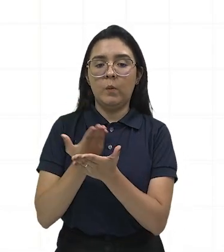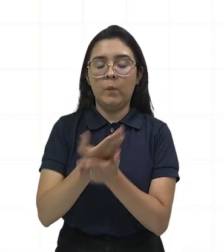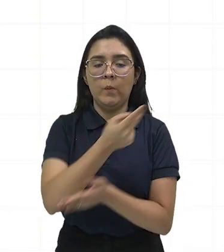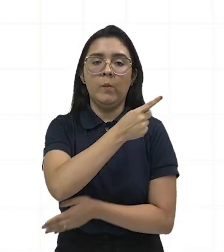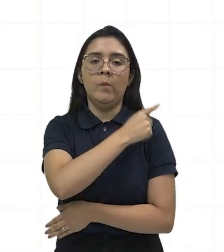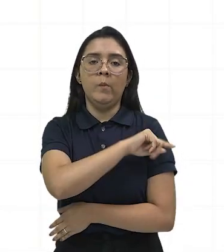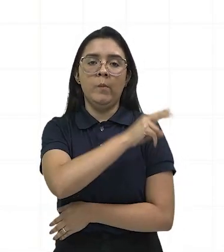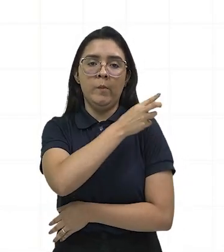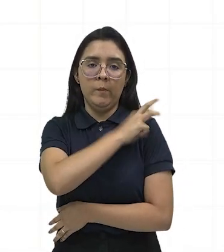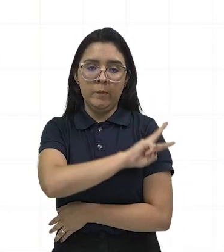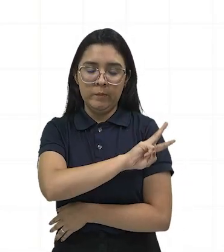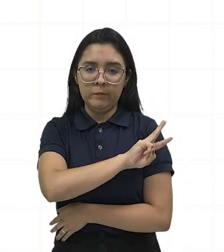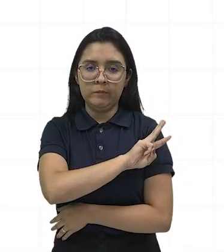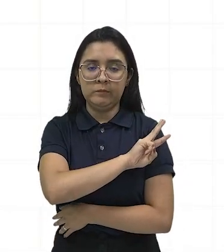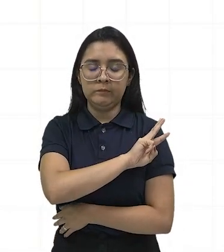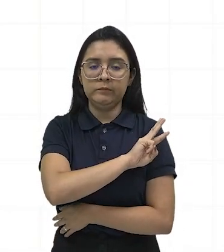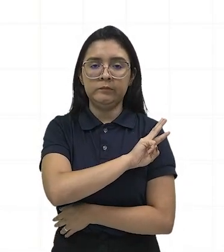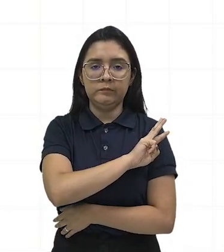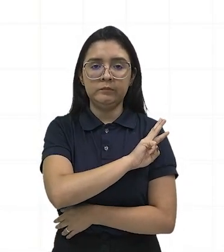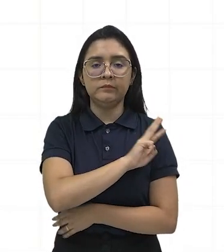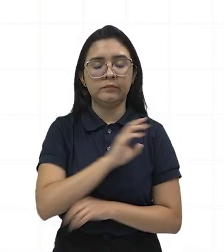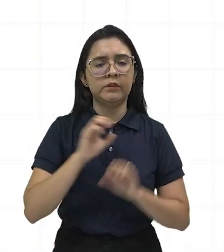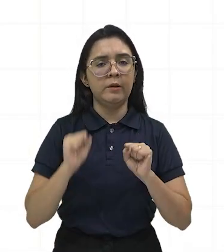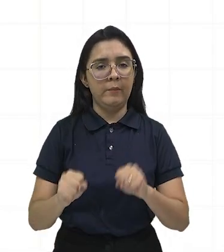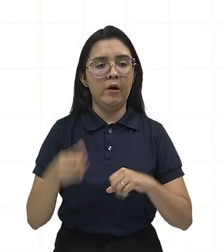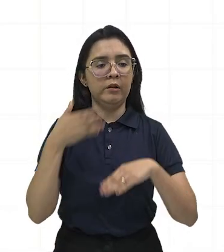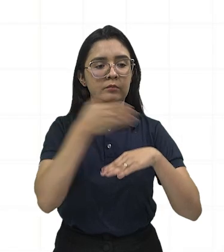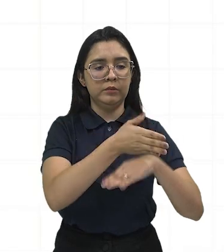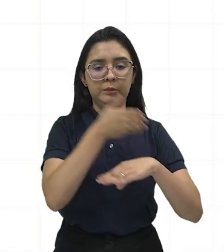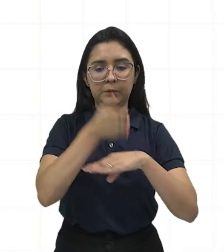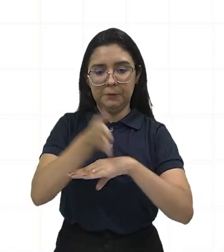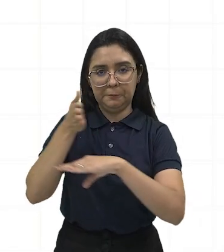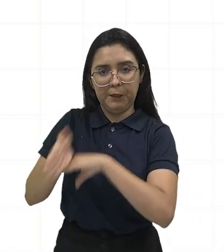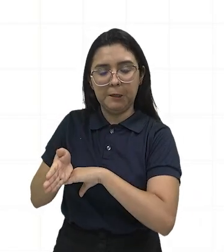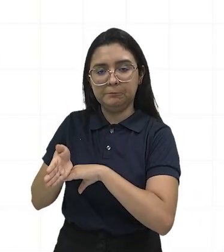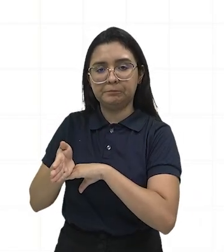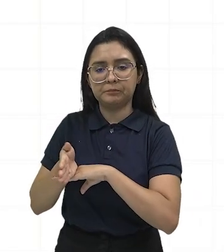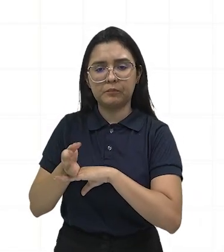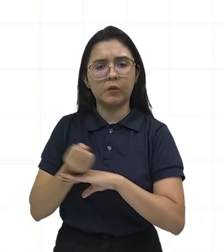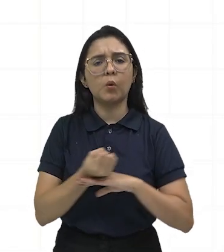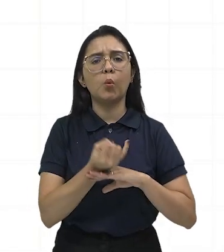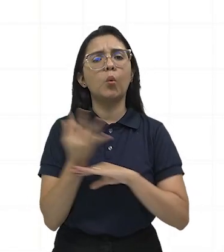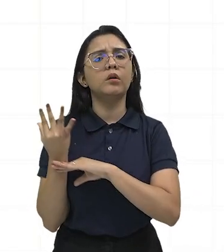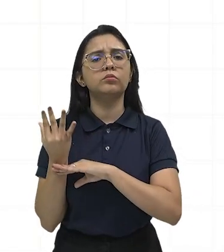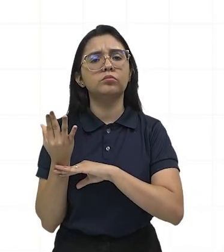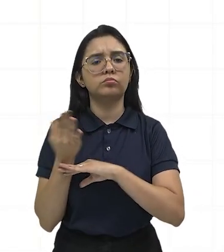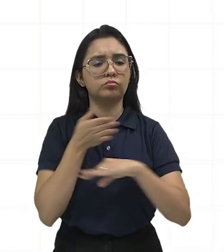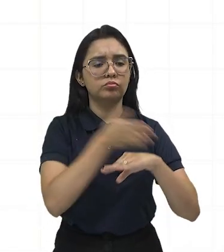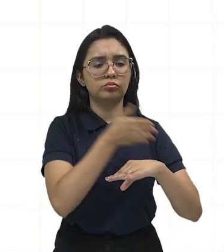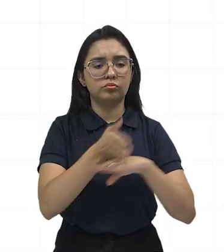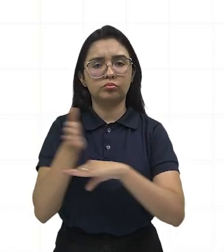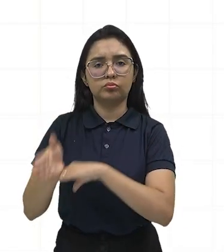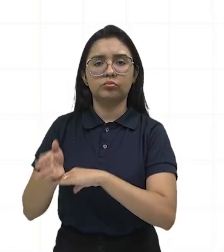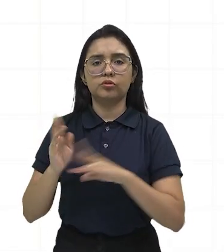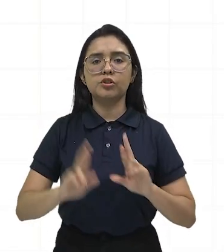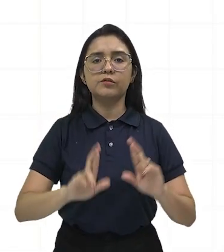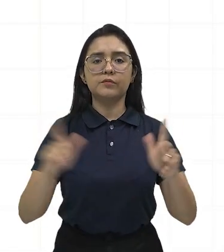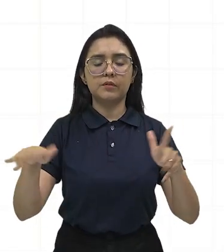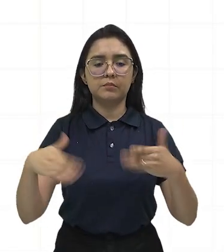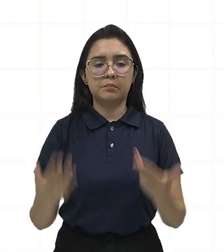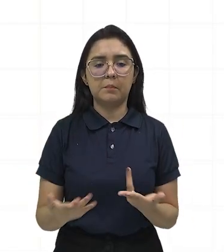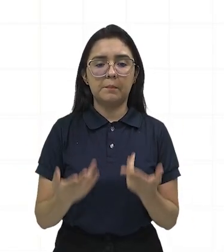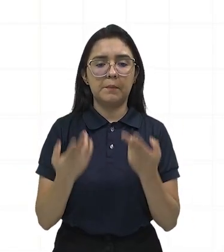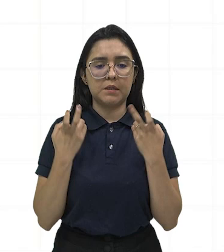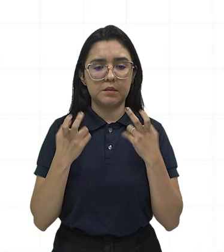de ensino médio que ele pode frequentar. Quantos caminhos diferentes? Olha só o